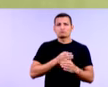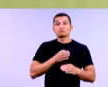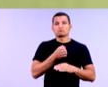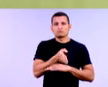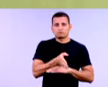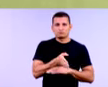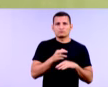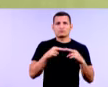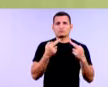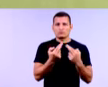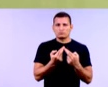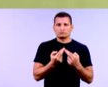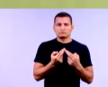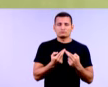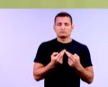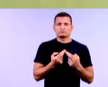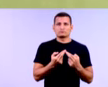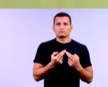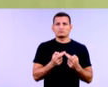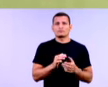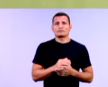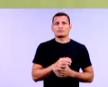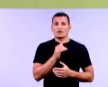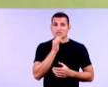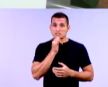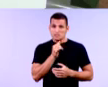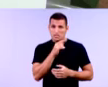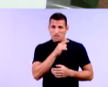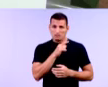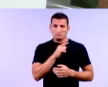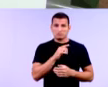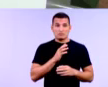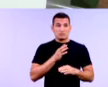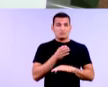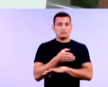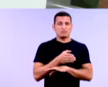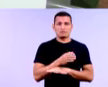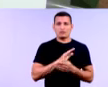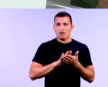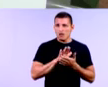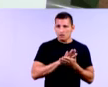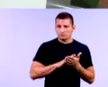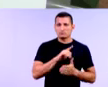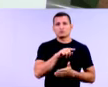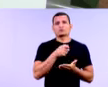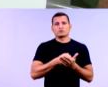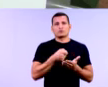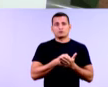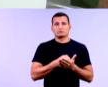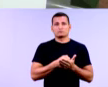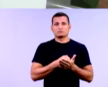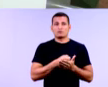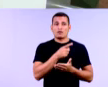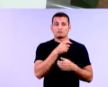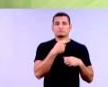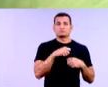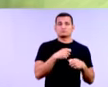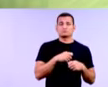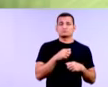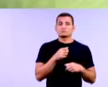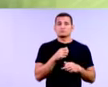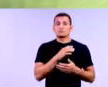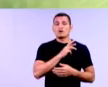Se ele não for, ele é obrigado. Agora, se ele não for, ele tem que mandar uma resposta por